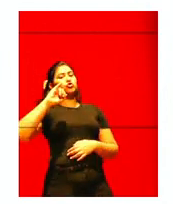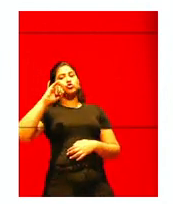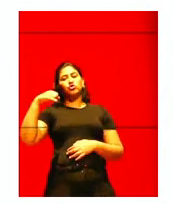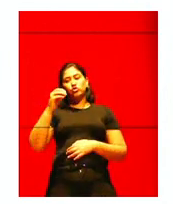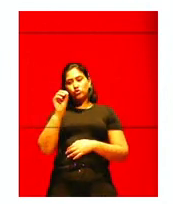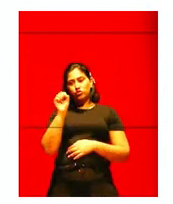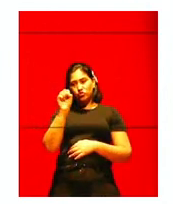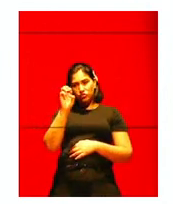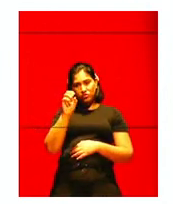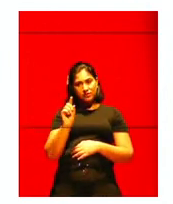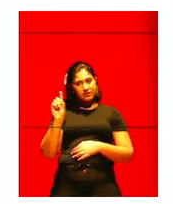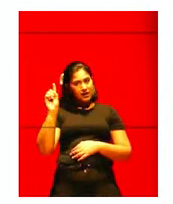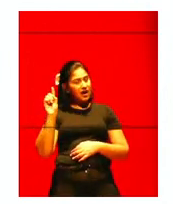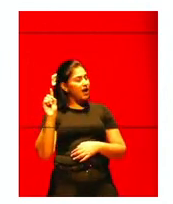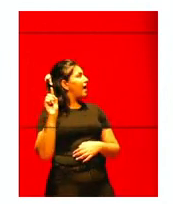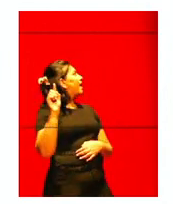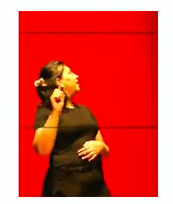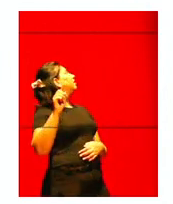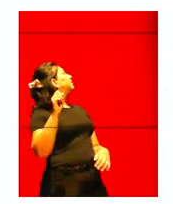décimo segundo,